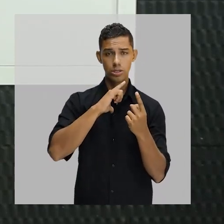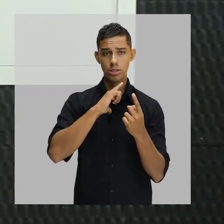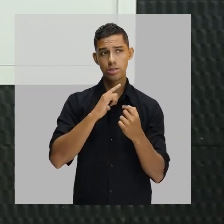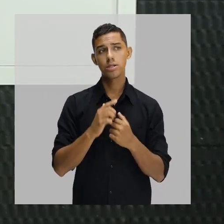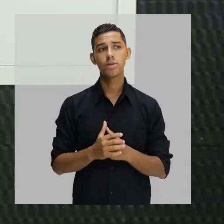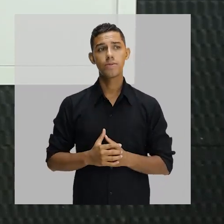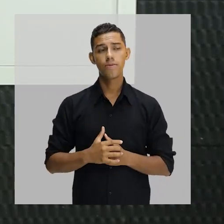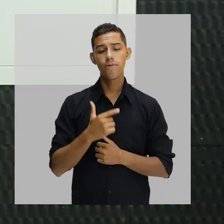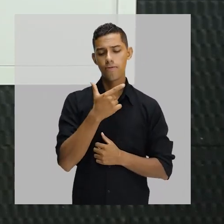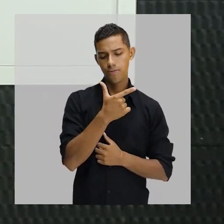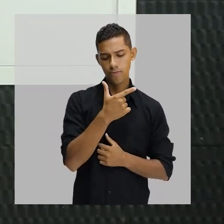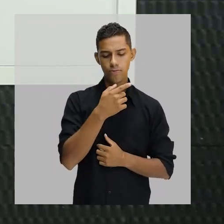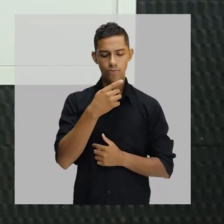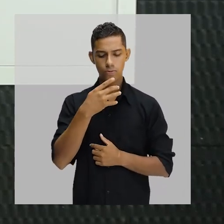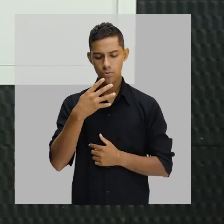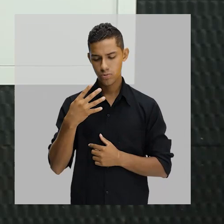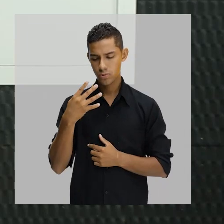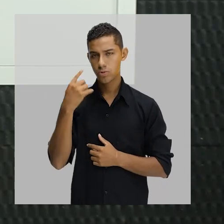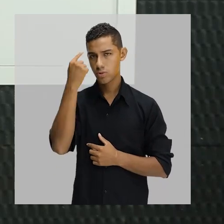tem